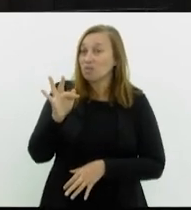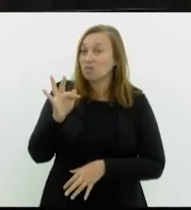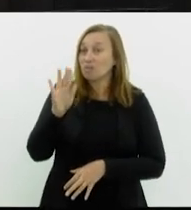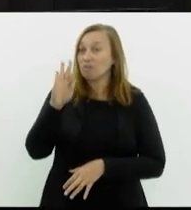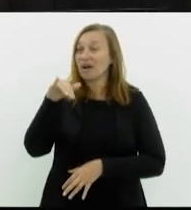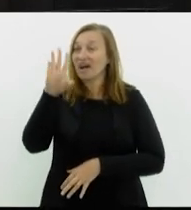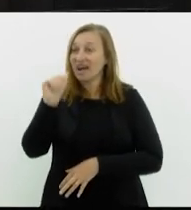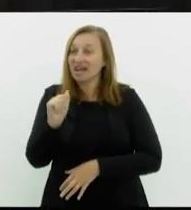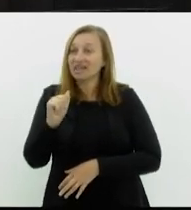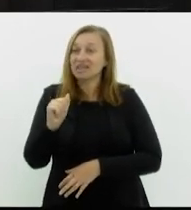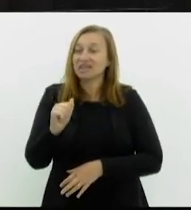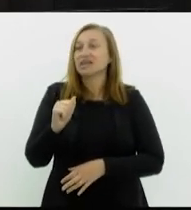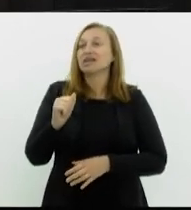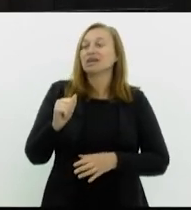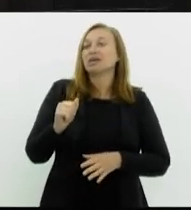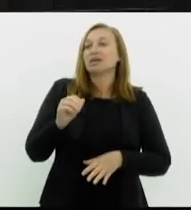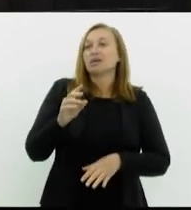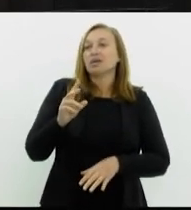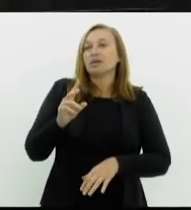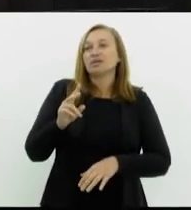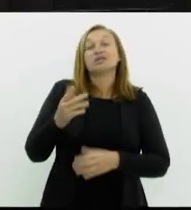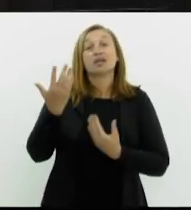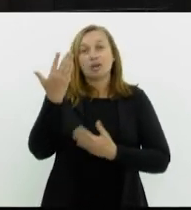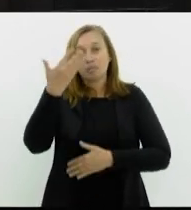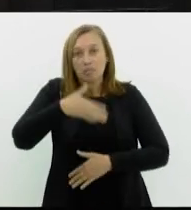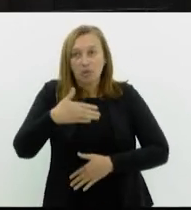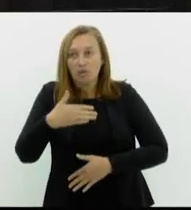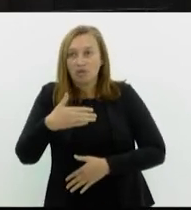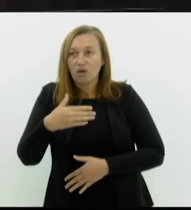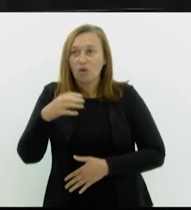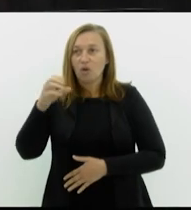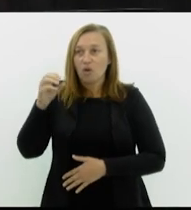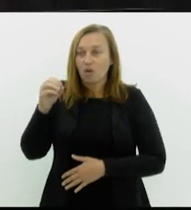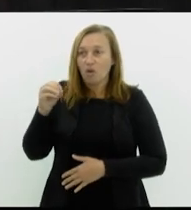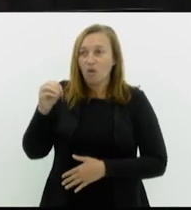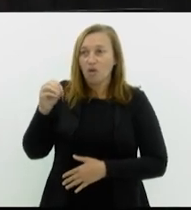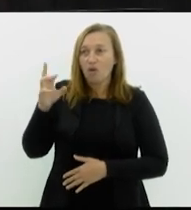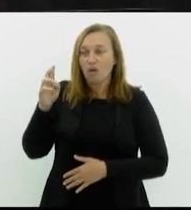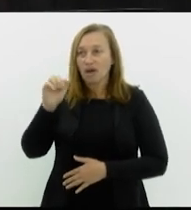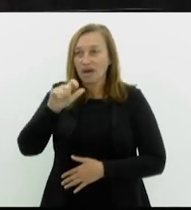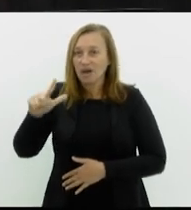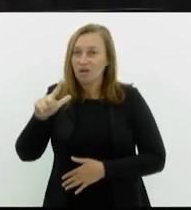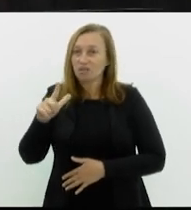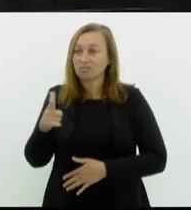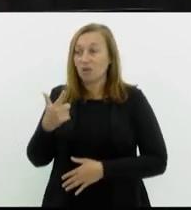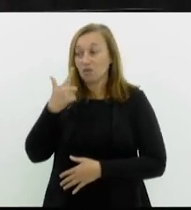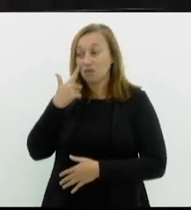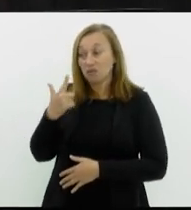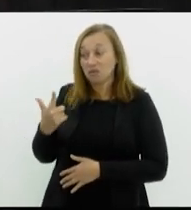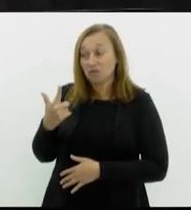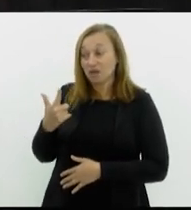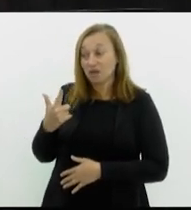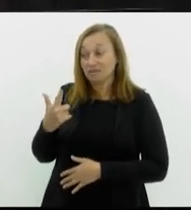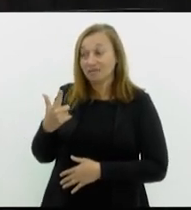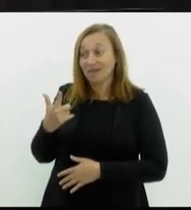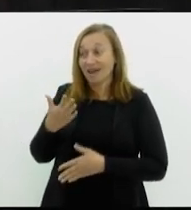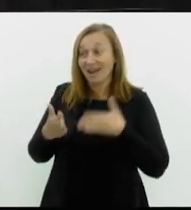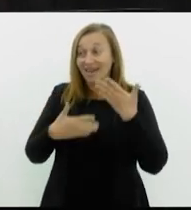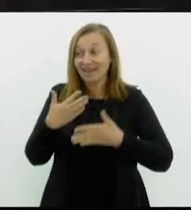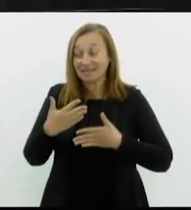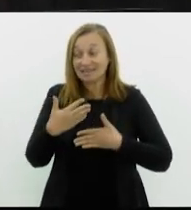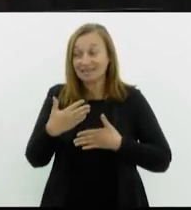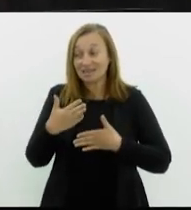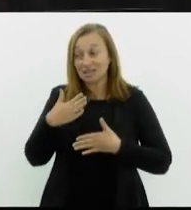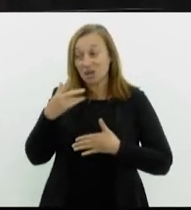Na prova oral, dá gosto de ver o Ricardo questionar os candidatos. Dá pena deles, evidentemente. Mas